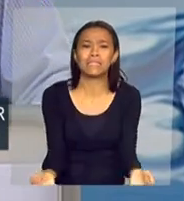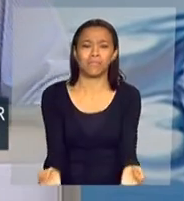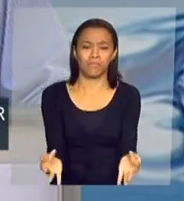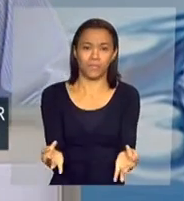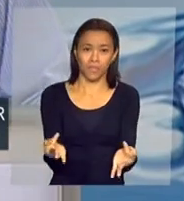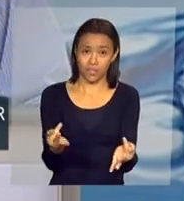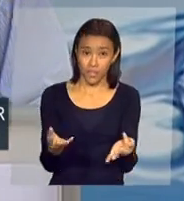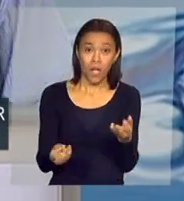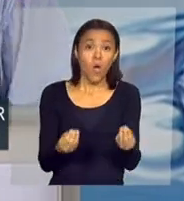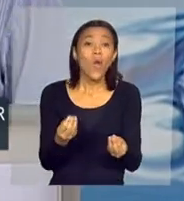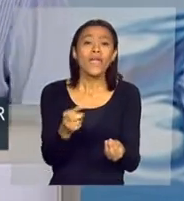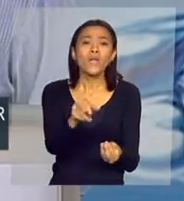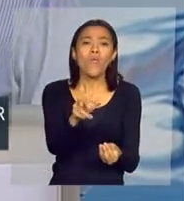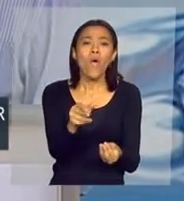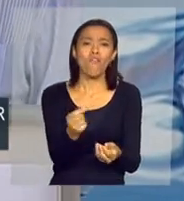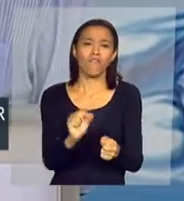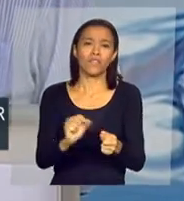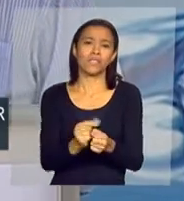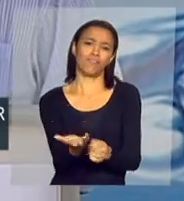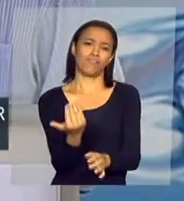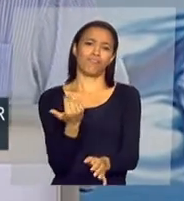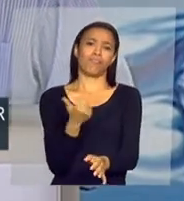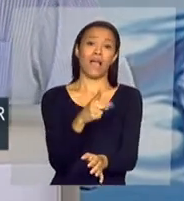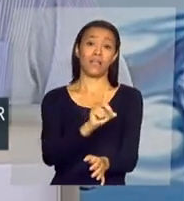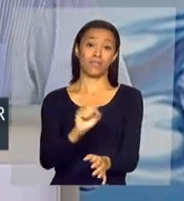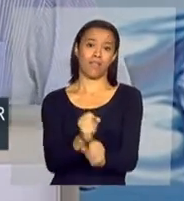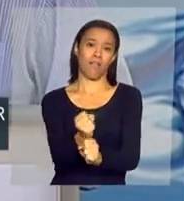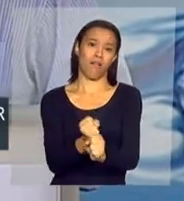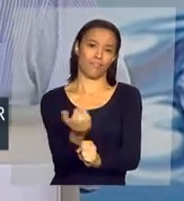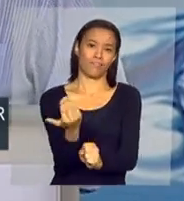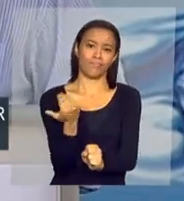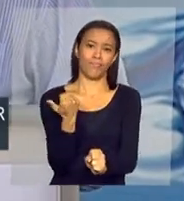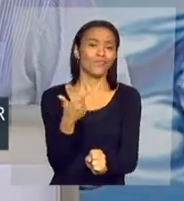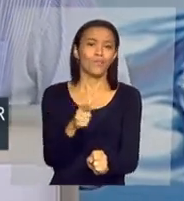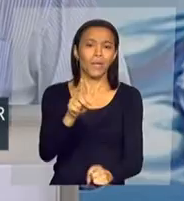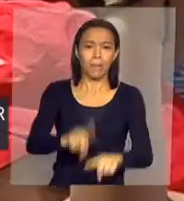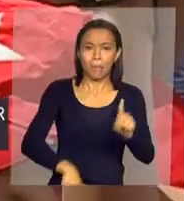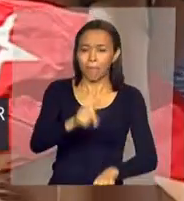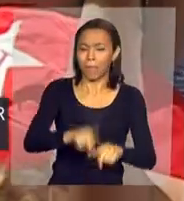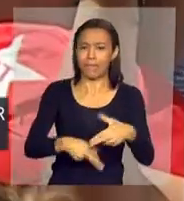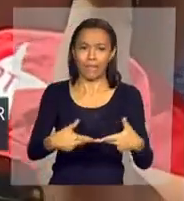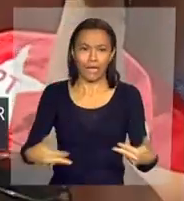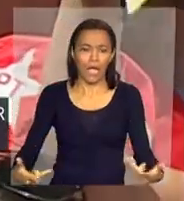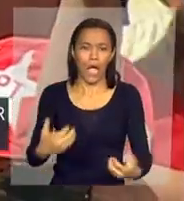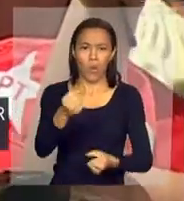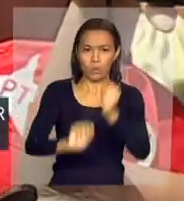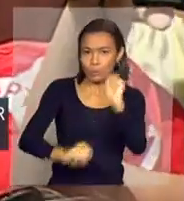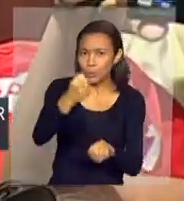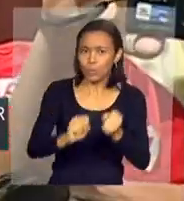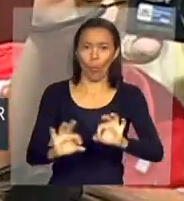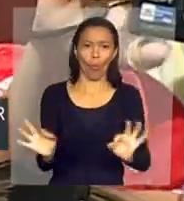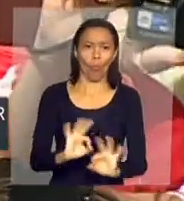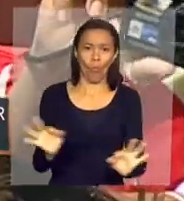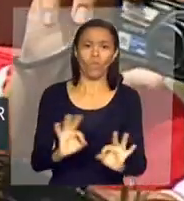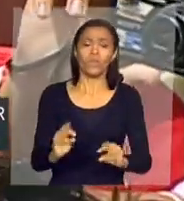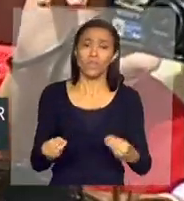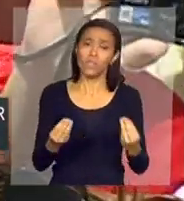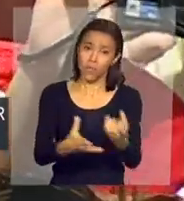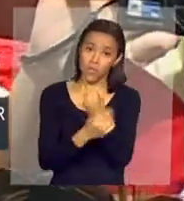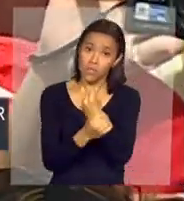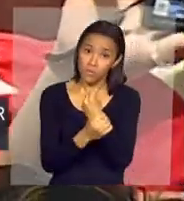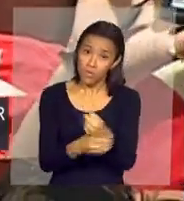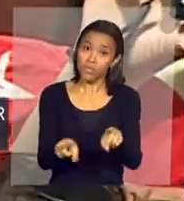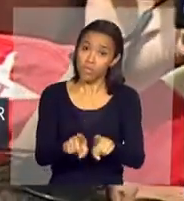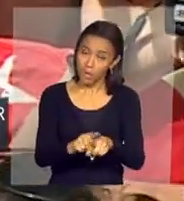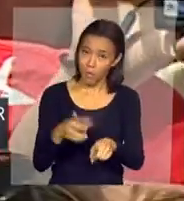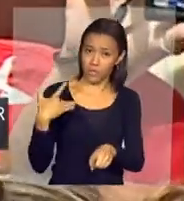realizada como se fazia há 100 anos atrás, sem qualquer aparato industrial que garanta a segurança e a